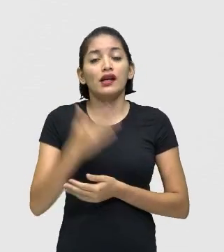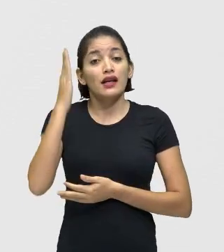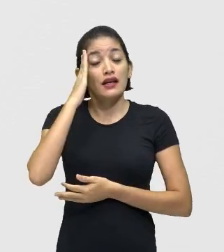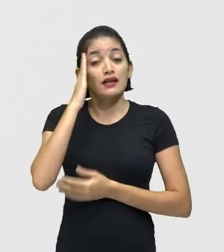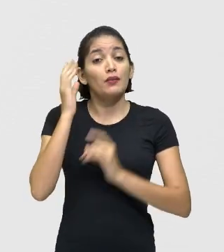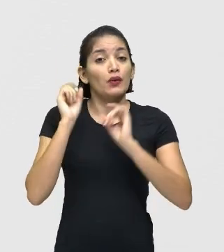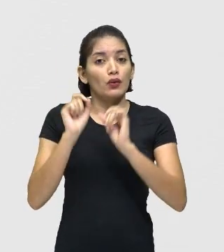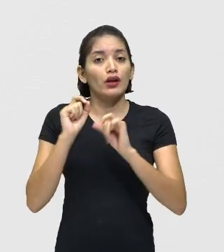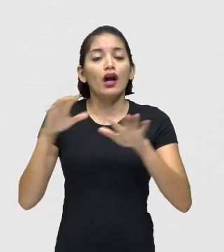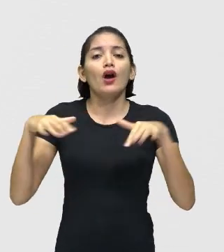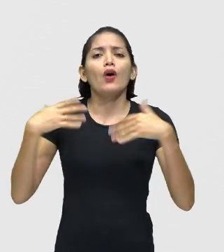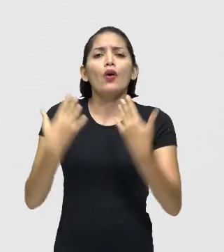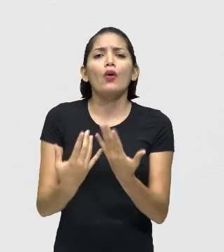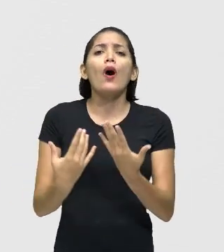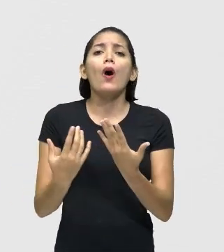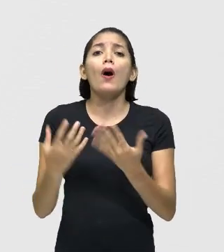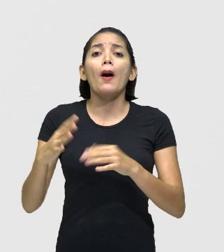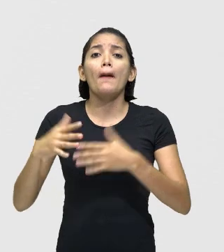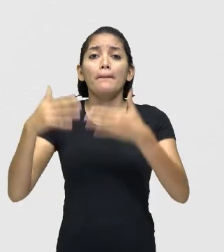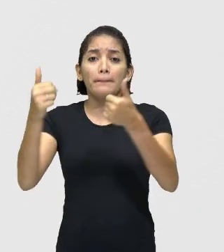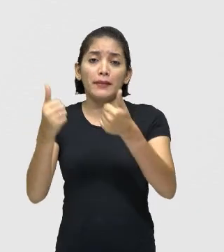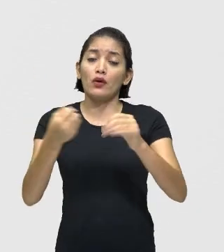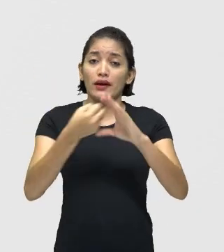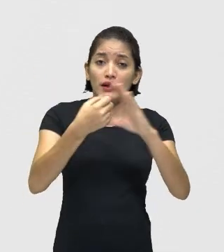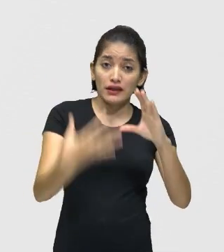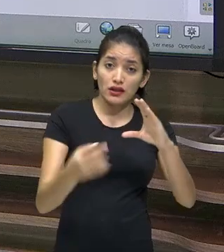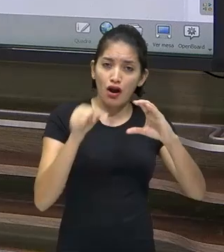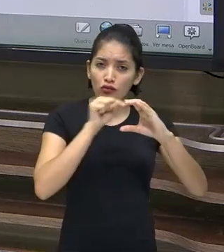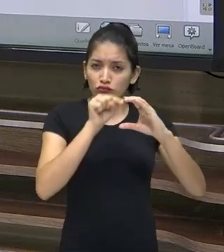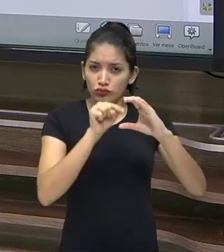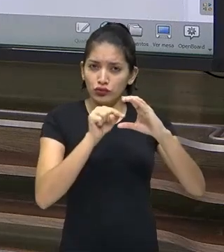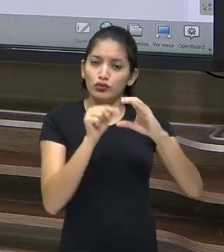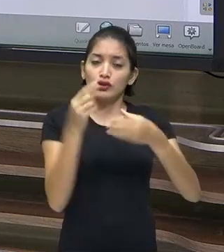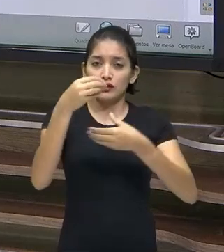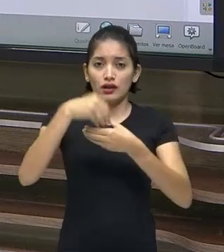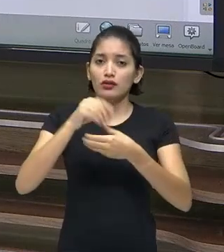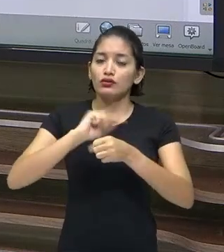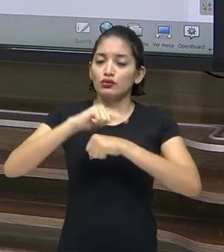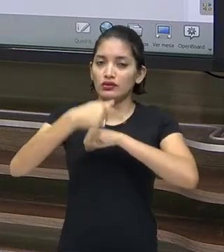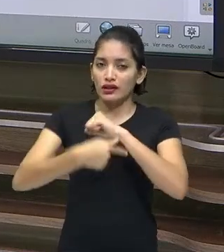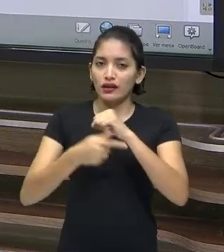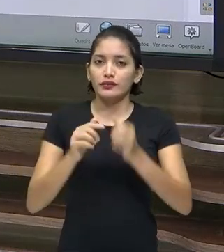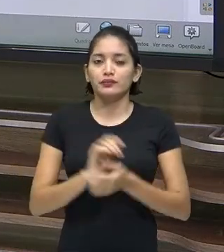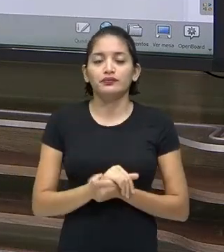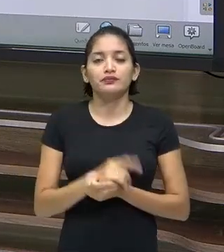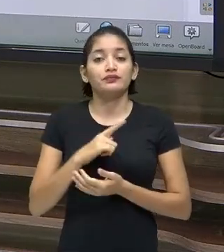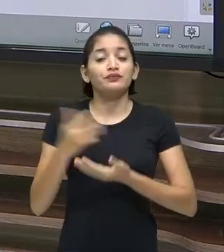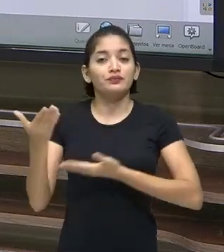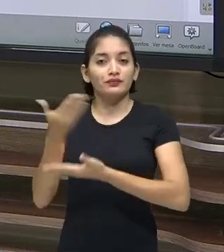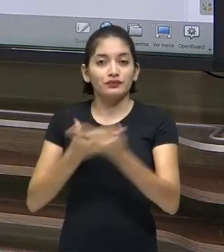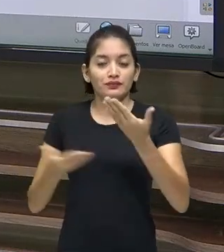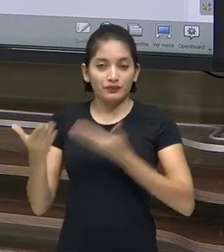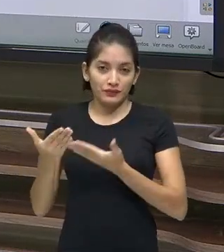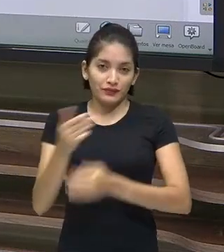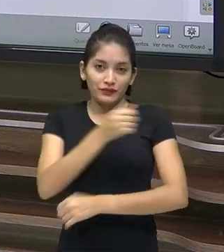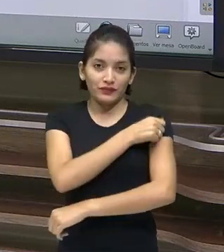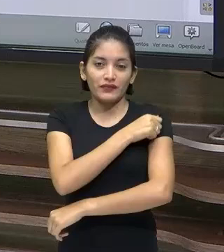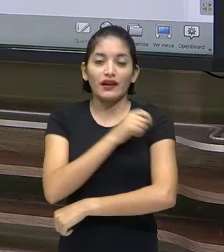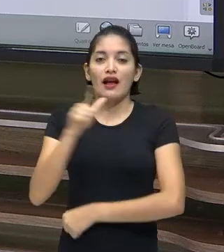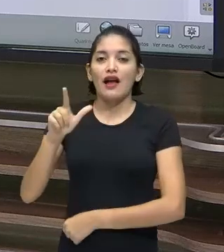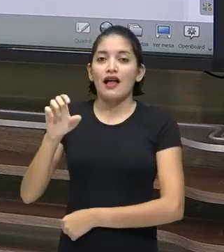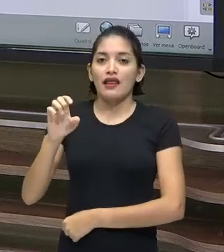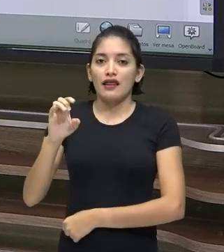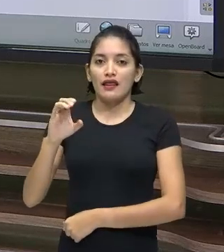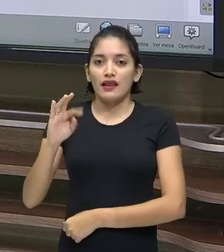de vocês qual é a melhor definição para o núcleo de um átomo. A gente tem aqui a participação de alguns alunos. Temos a Letícia, que falou para a gente que